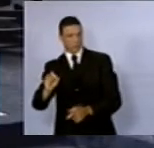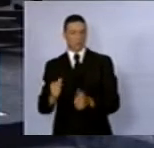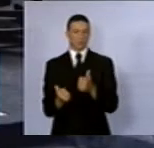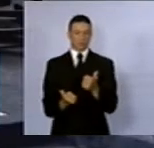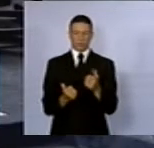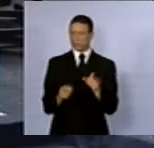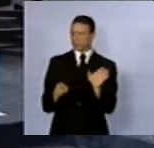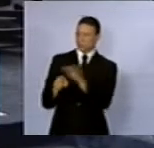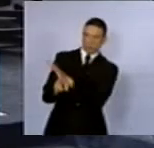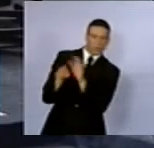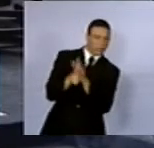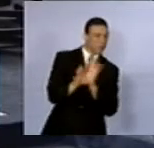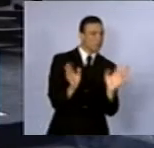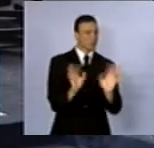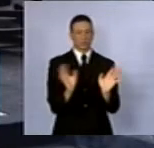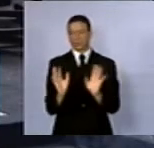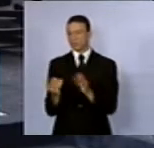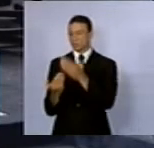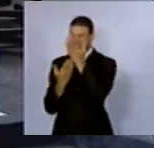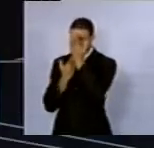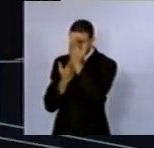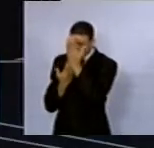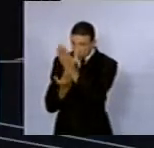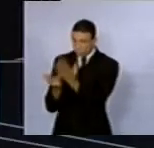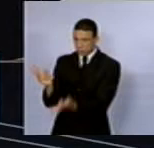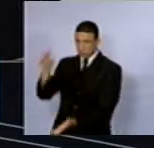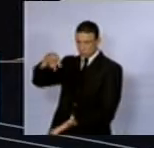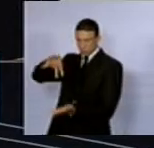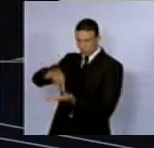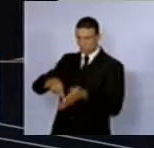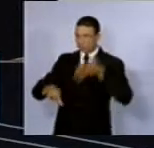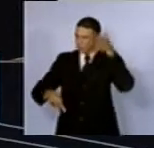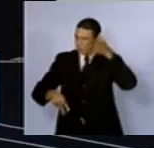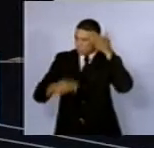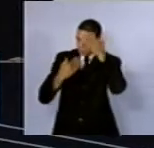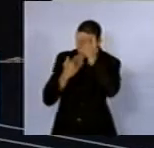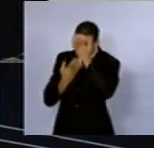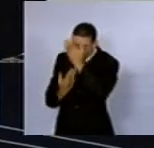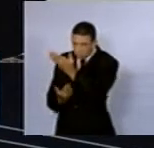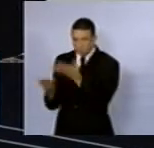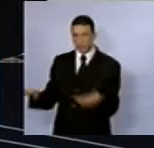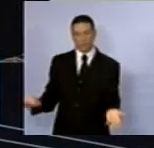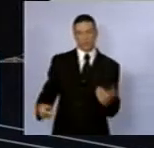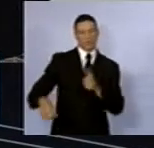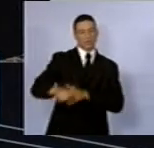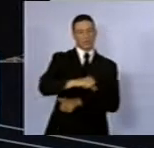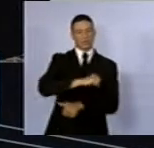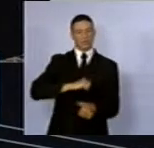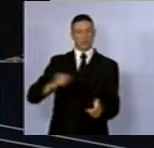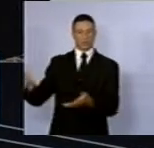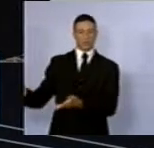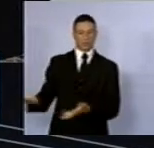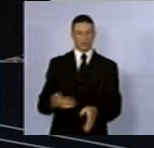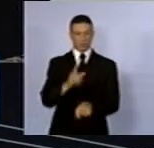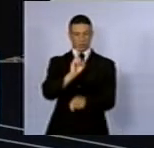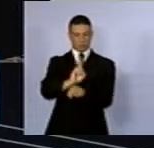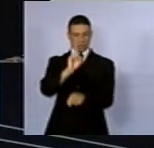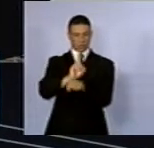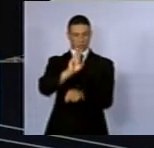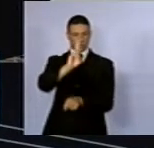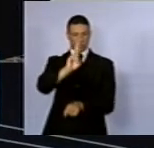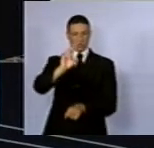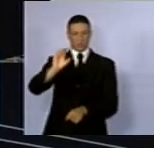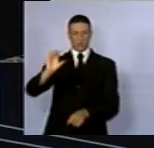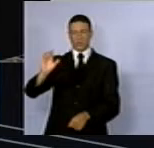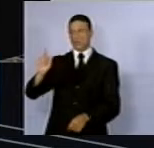Agradeço a presença de Vossa Excelência e passo agora a Muito obrigado. palavra ao Dr. Sérgio